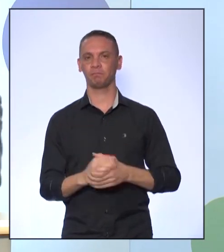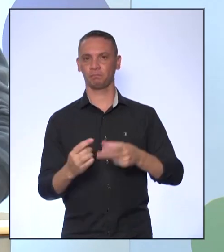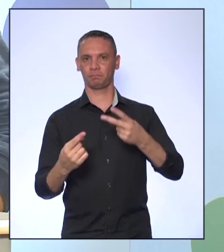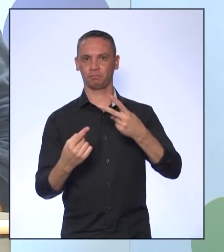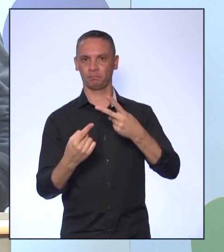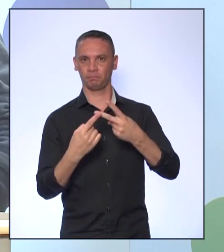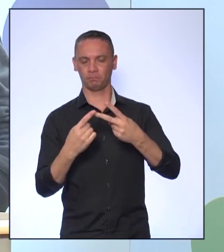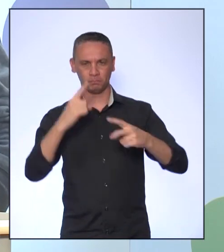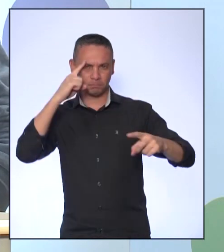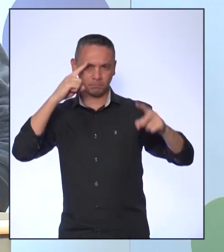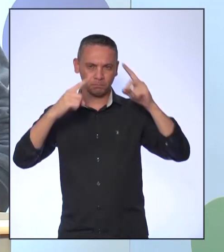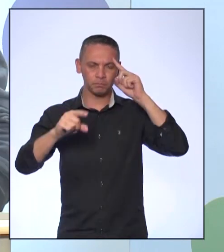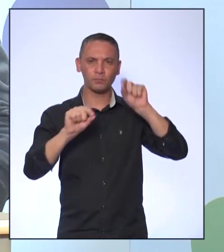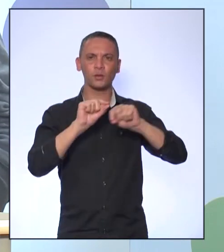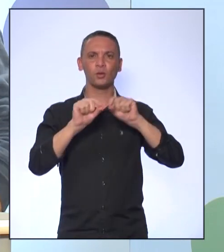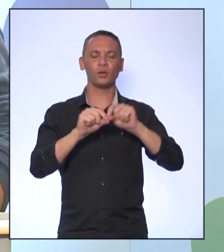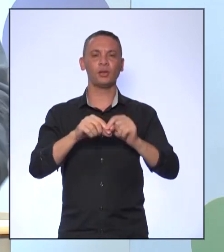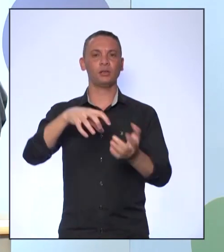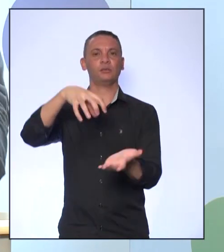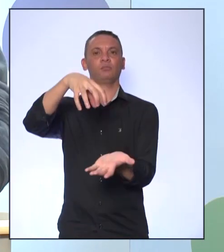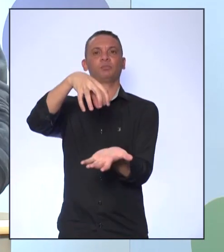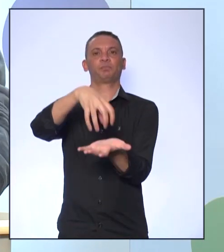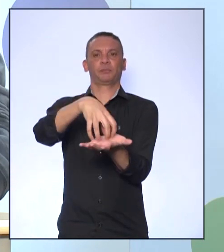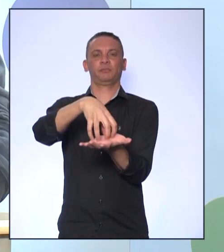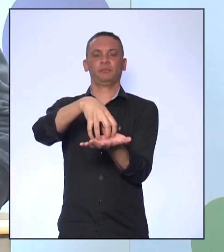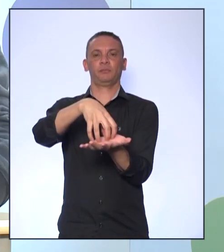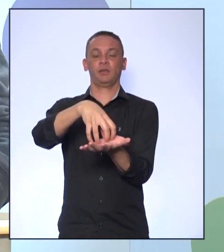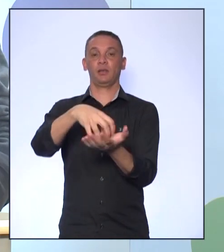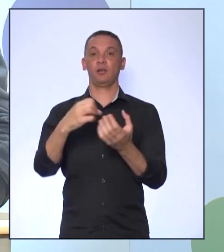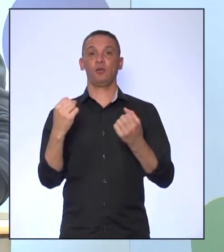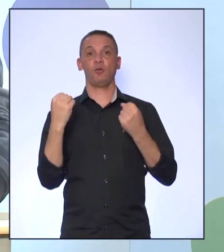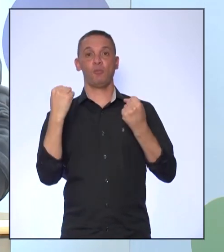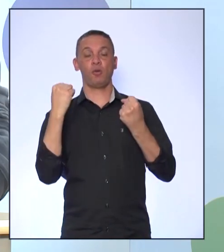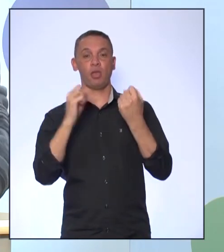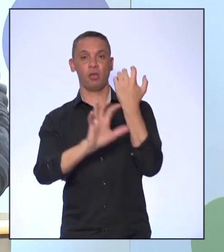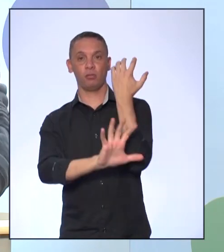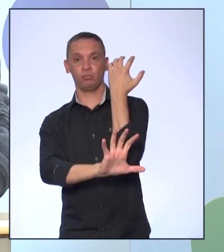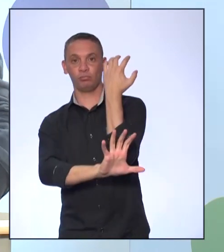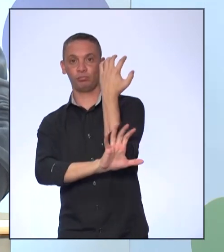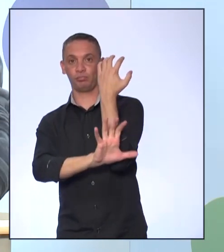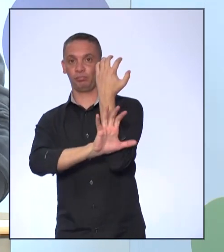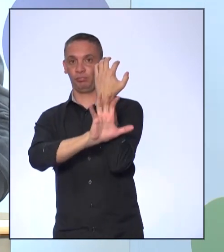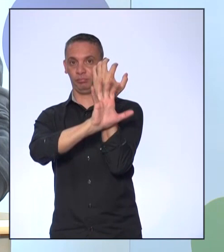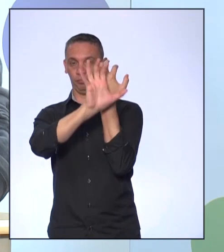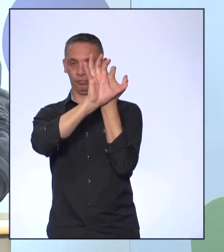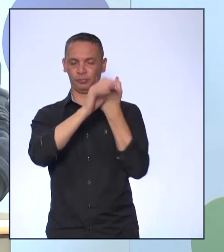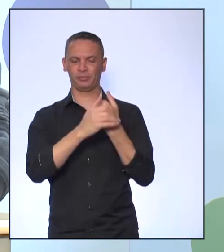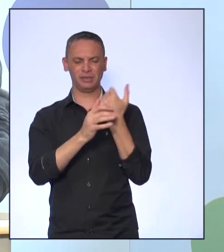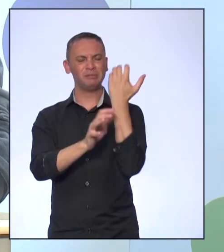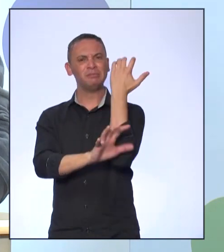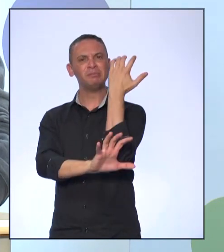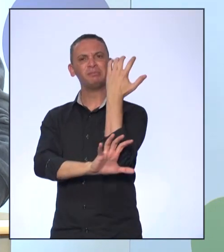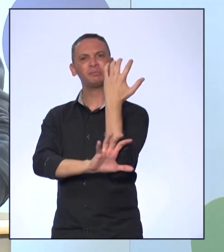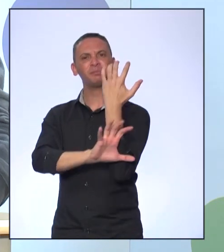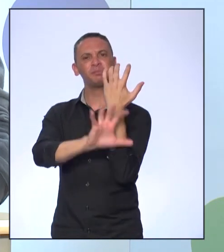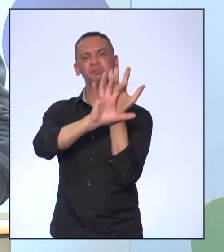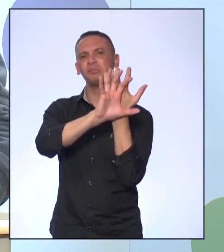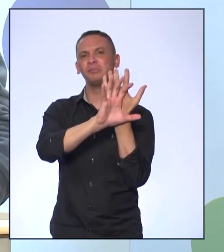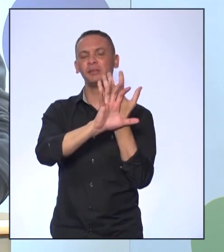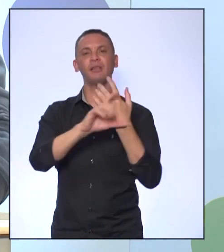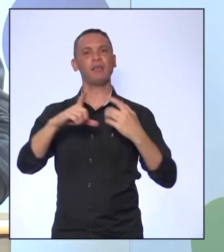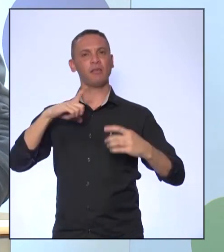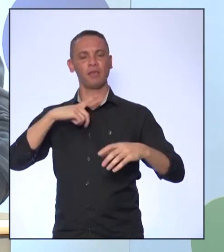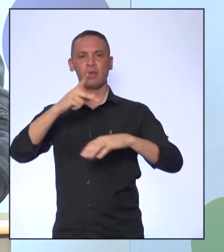do autoritarismo, nós temos a centralização e a burocracia, né? Essa questão da burocracia ela acontece muito em